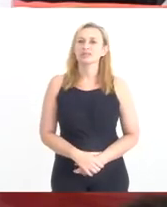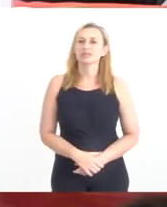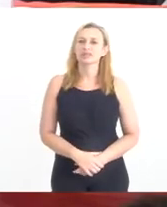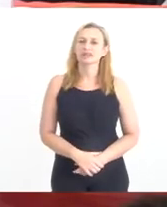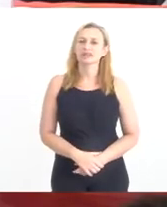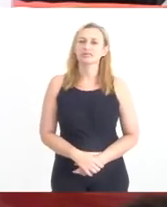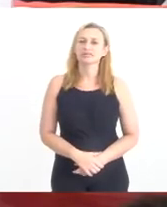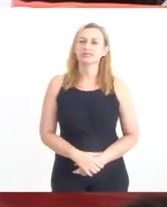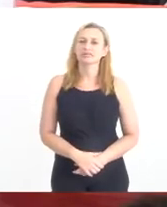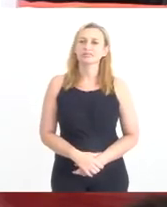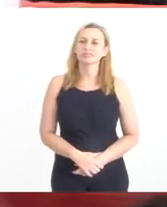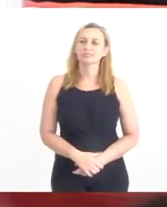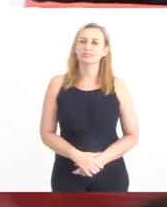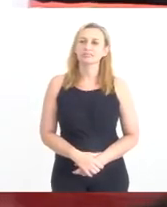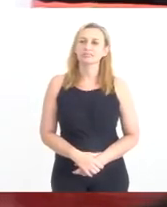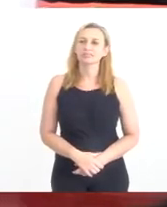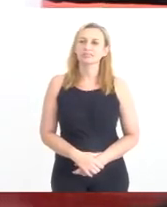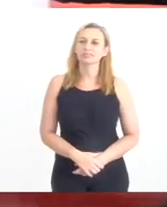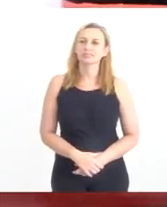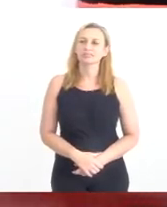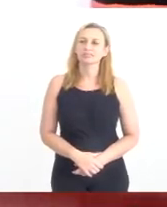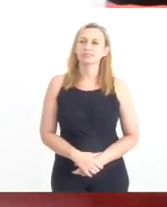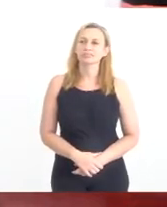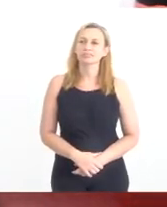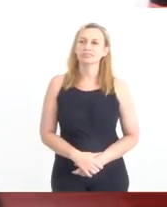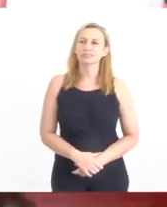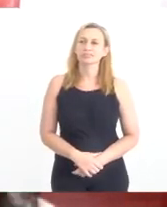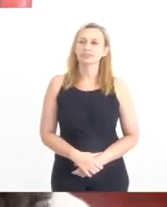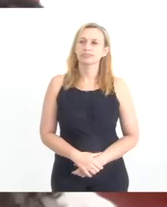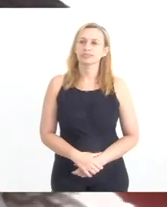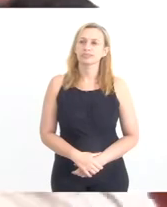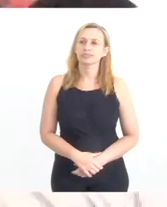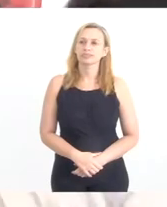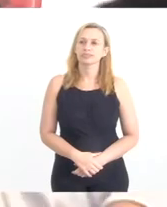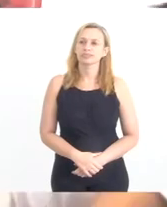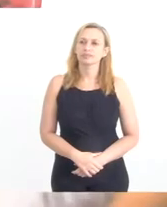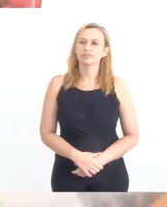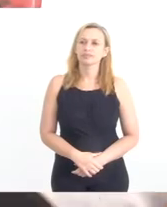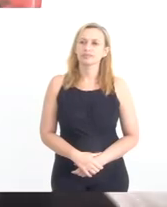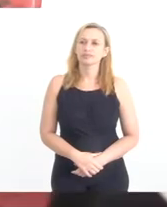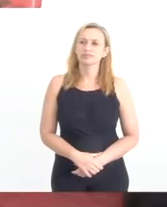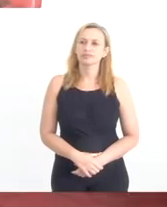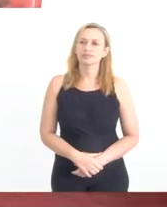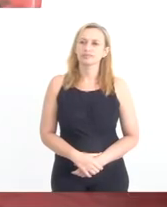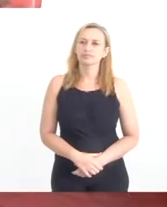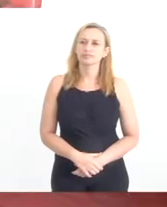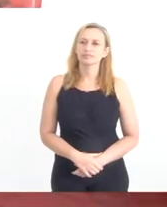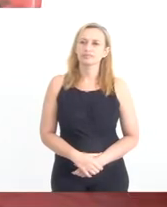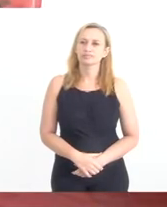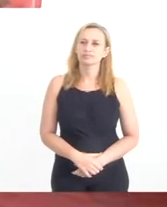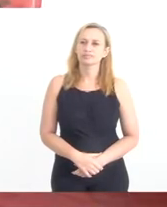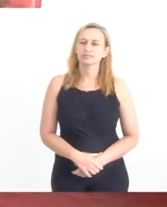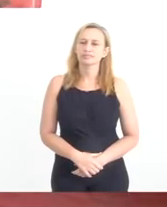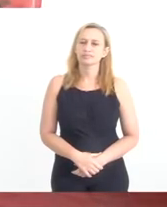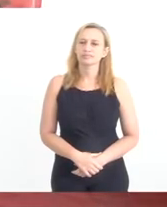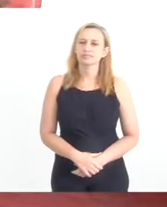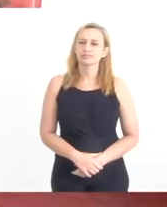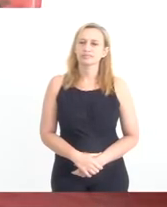tá tá tá E aí E aí